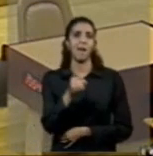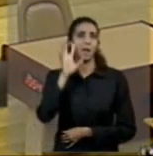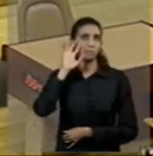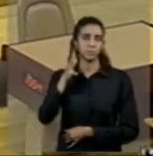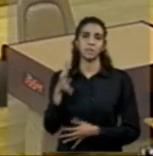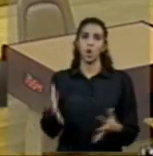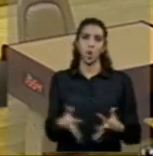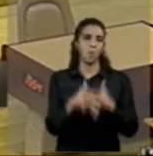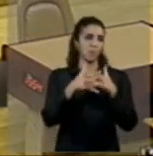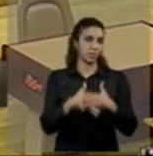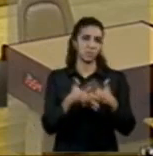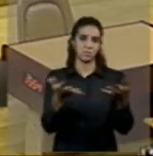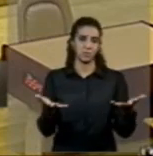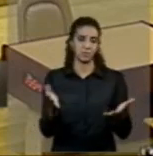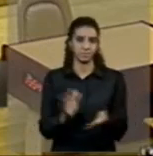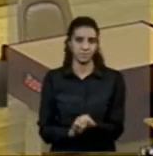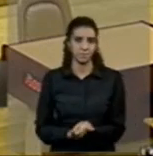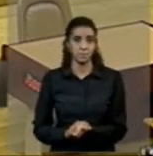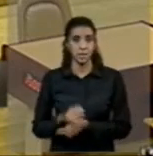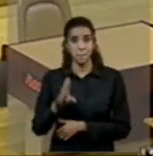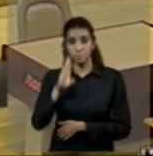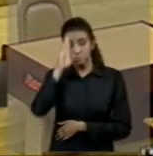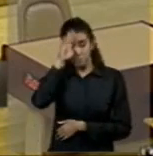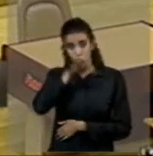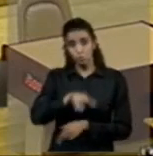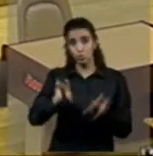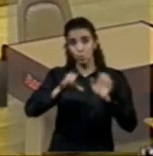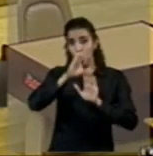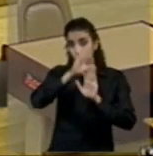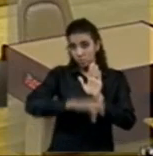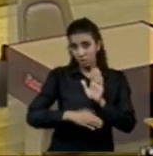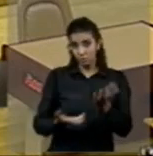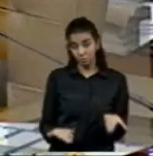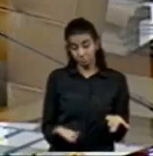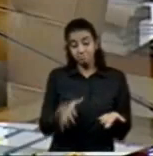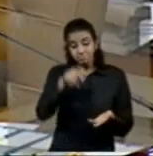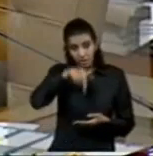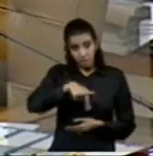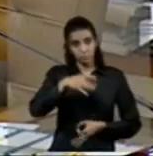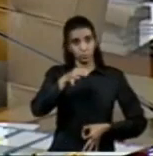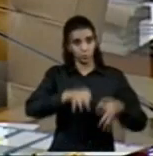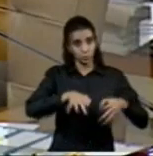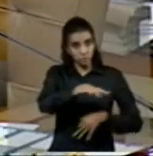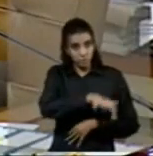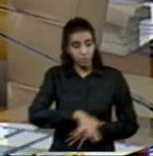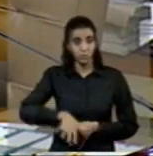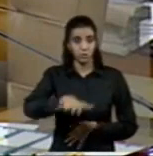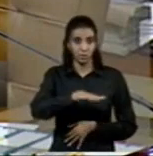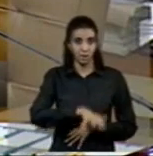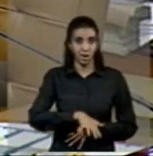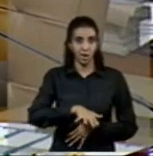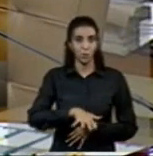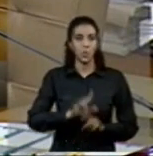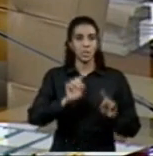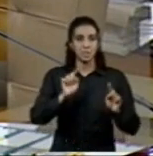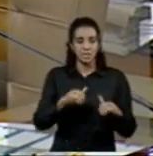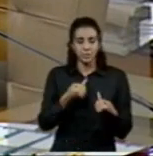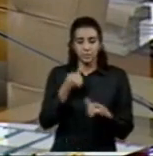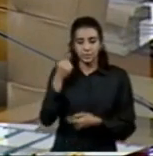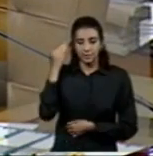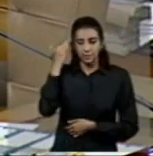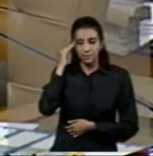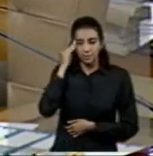diferentes percepções, inclusive no âmbito conceitual, cabendo à área jurídica, como disse, o desafio de